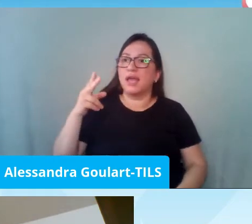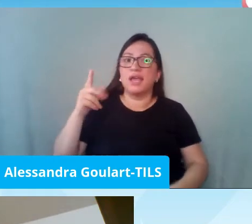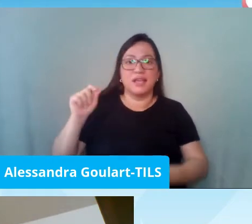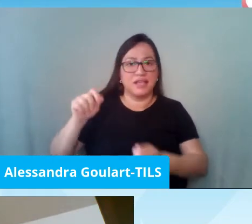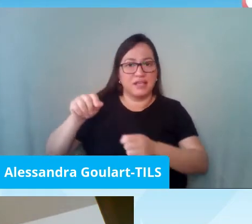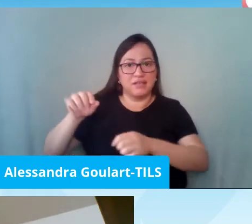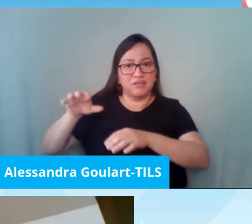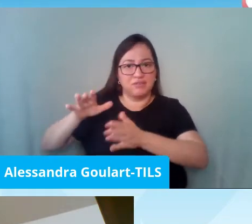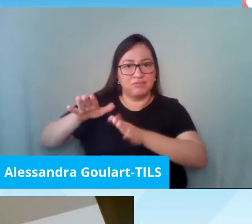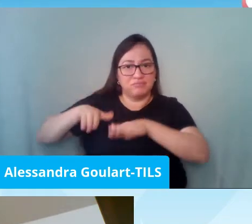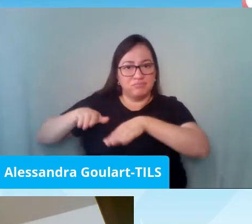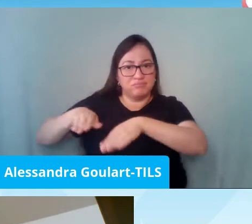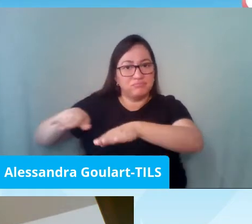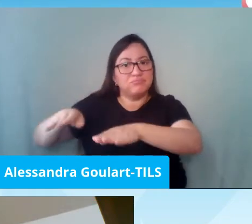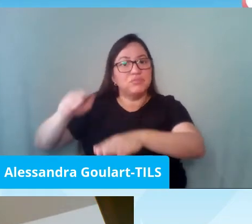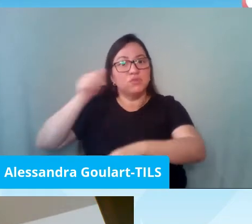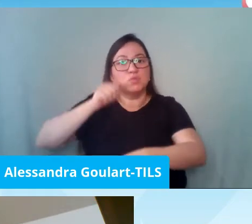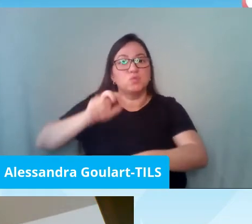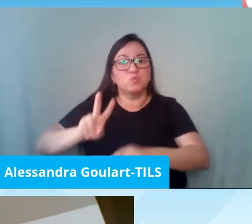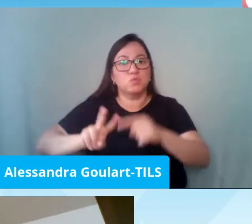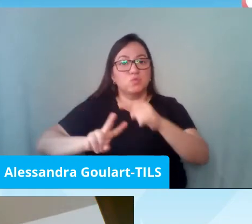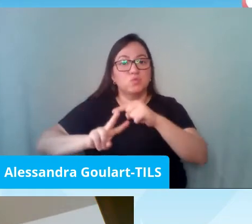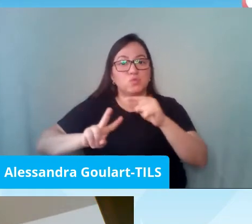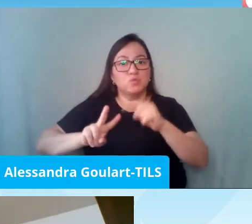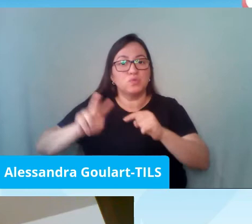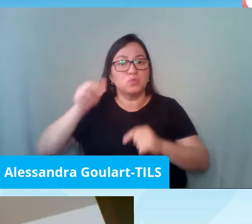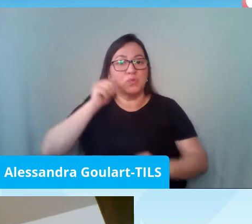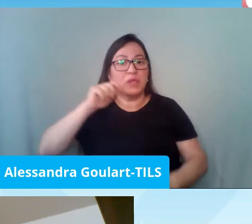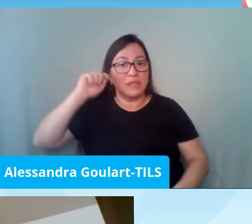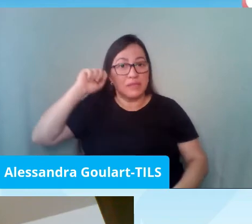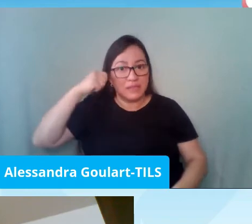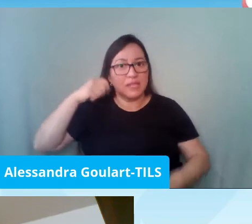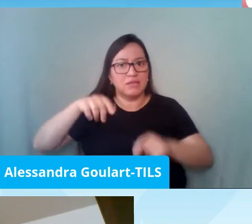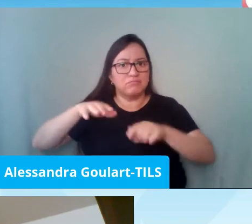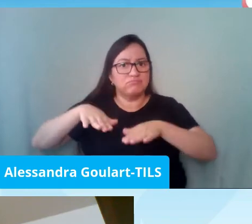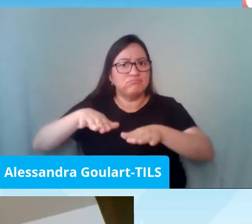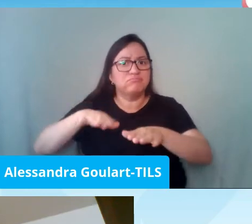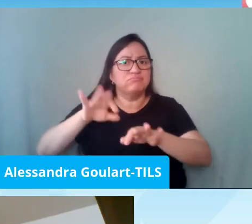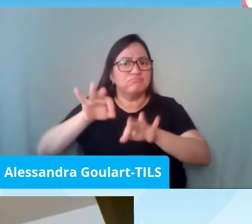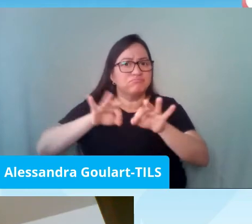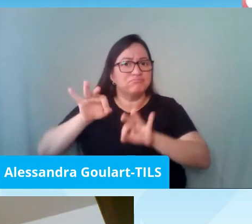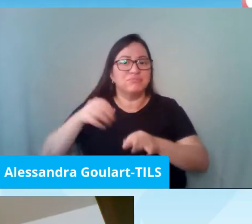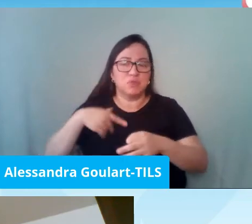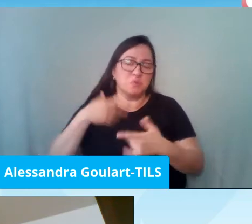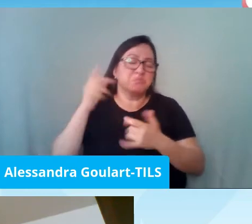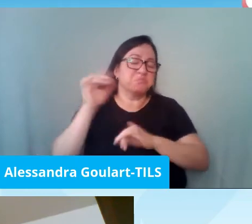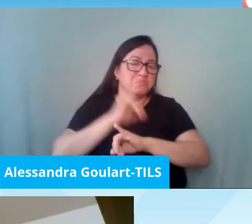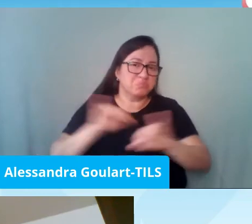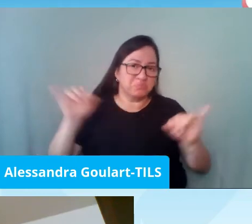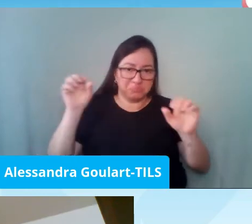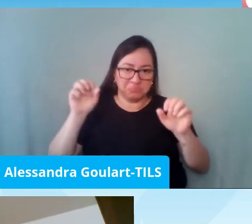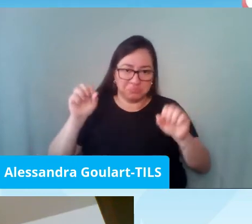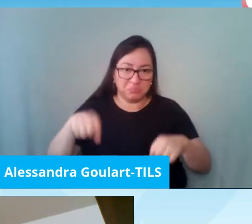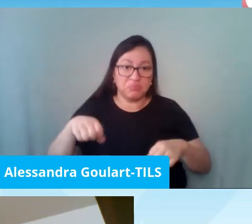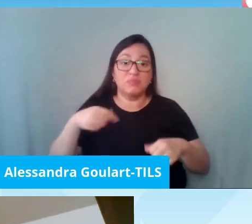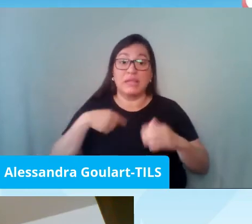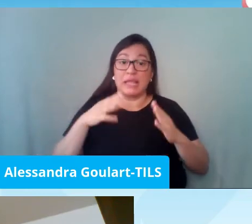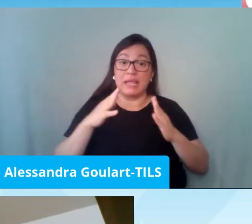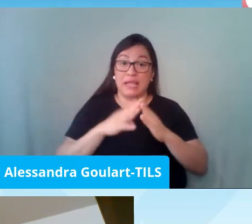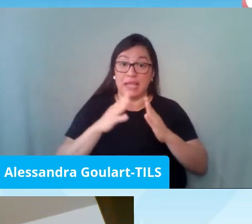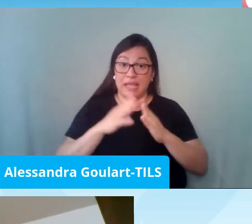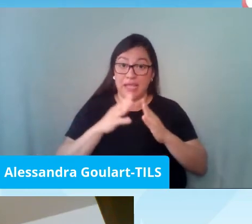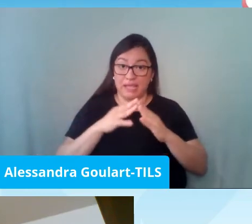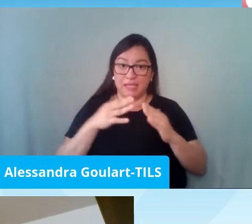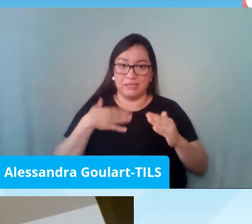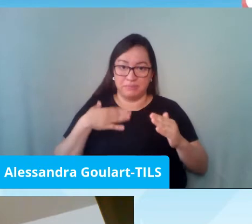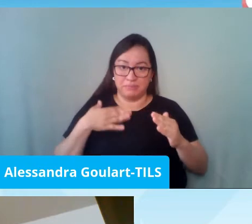estar colocando o trabalho dessas mulheres. Eu estou na sala da minha casa. Aqui ao meu fundo tem o